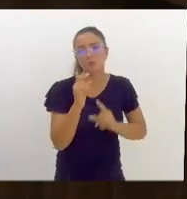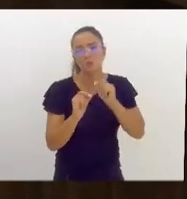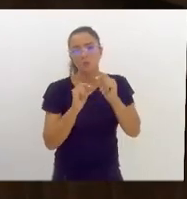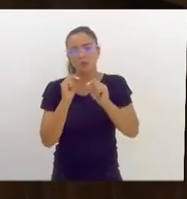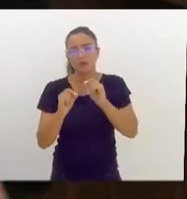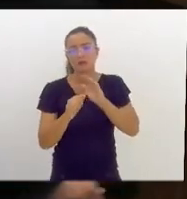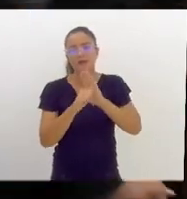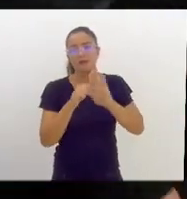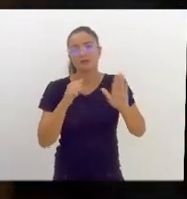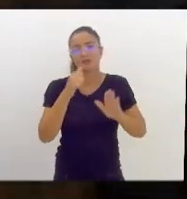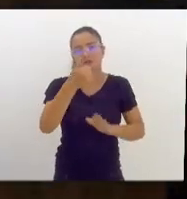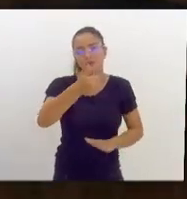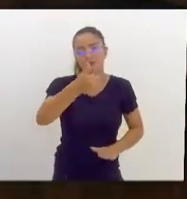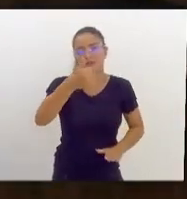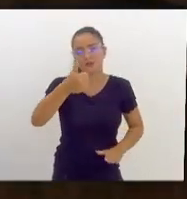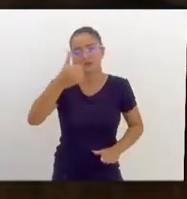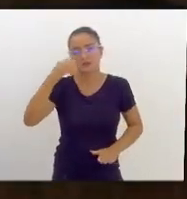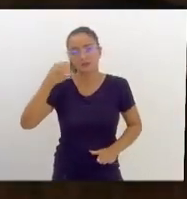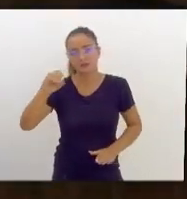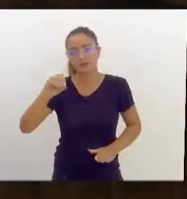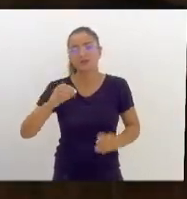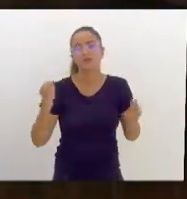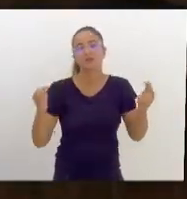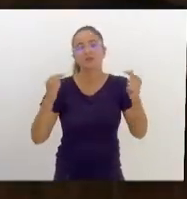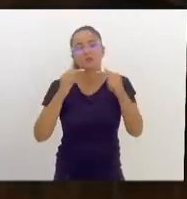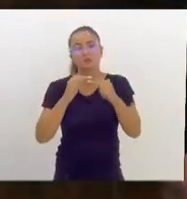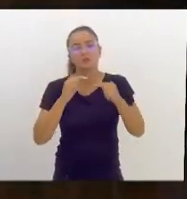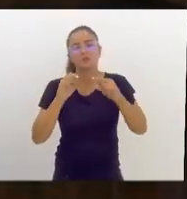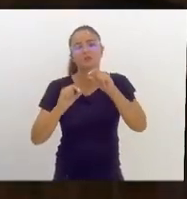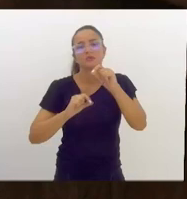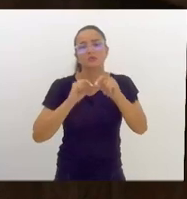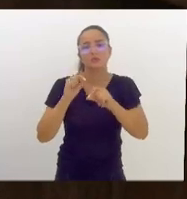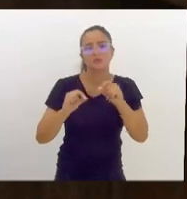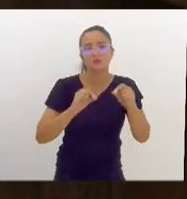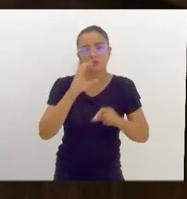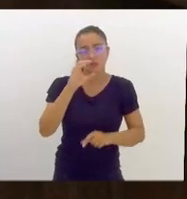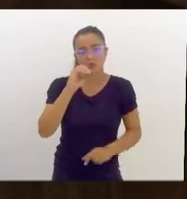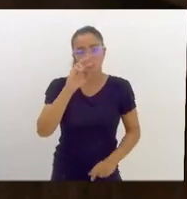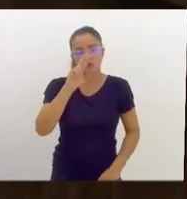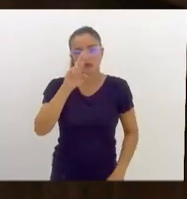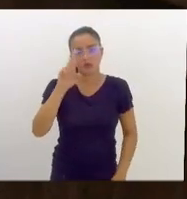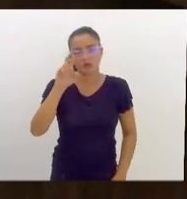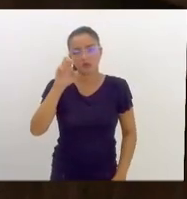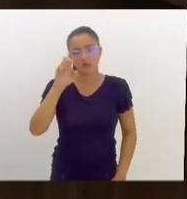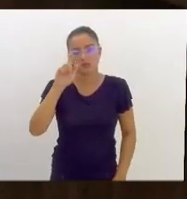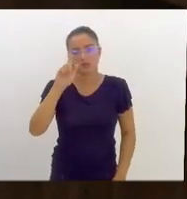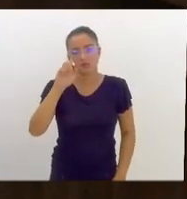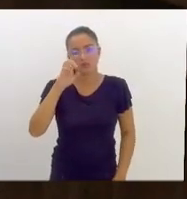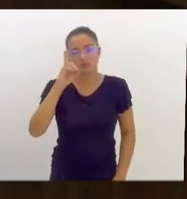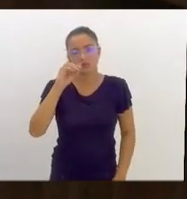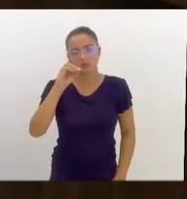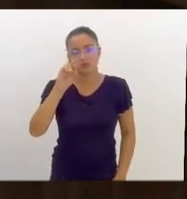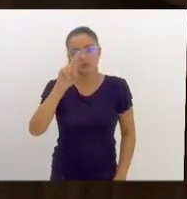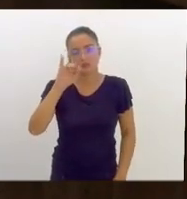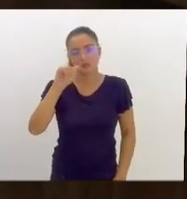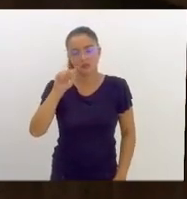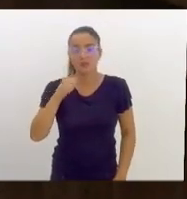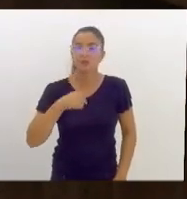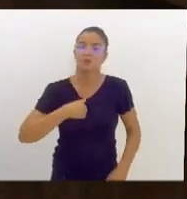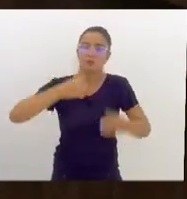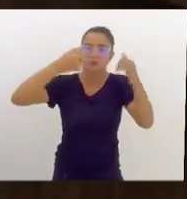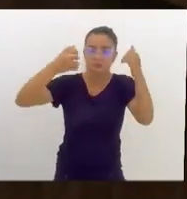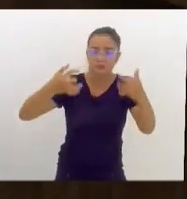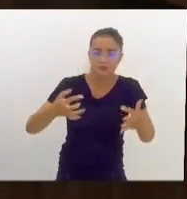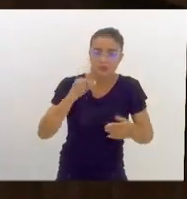o artigo 110, que diz respeito à corregedoria. Então, estou explicitando a Vossa